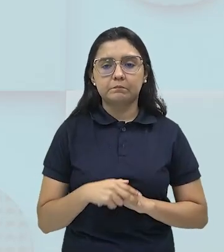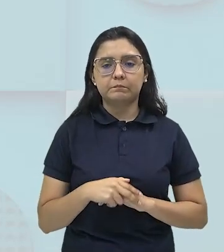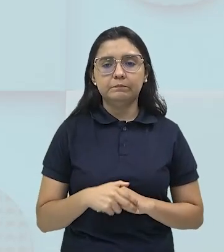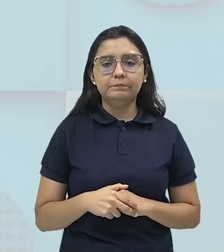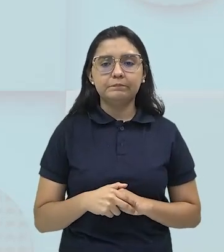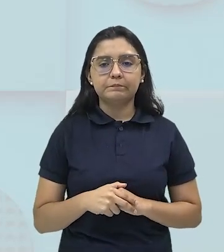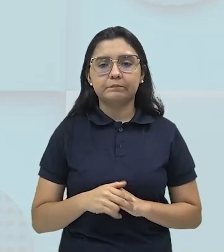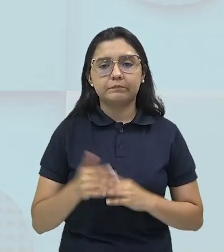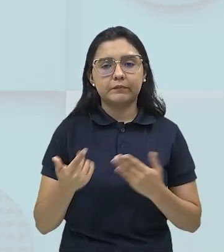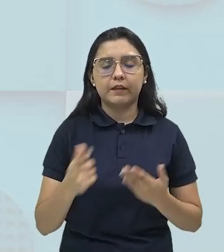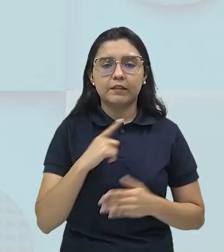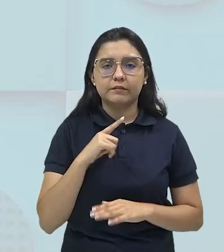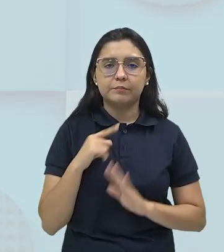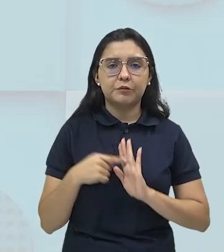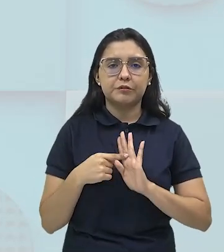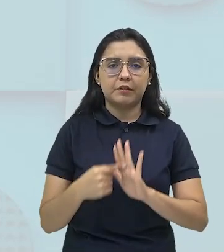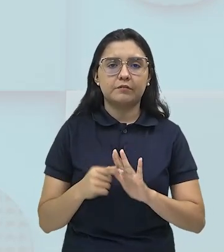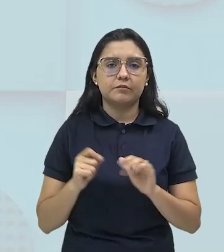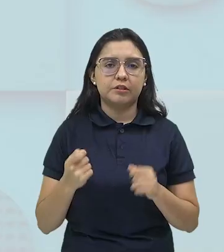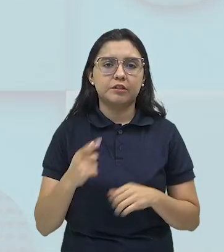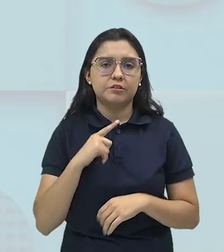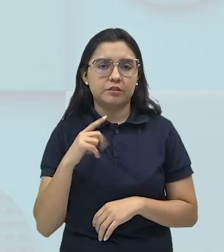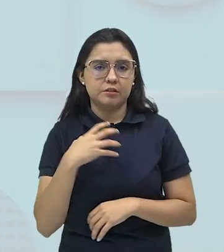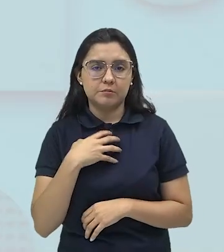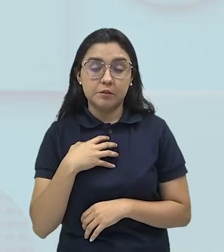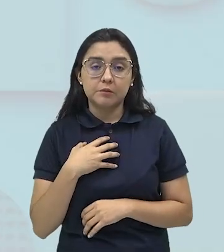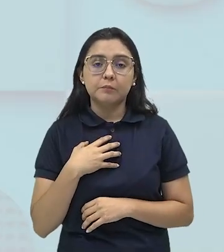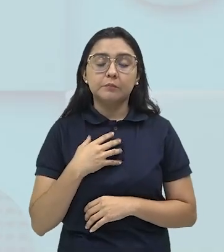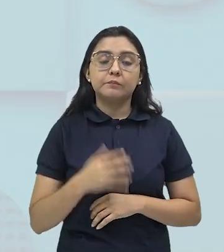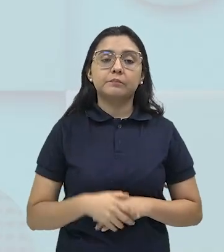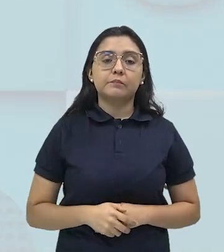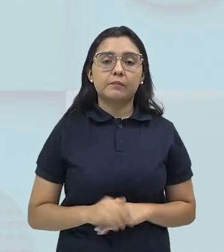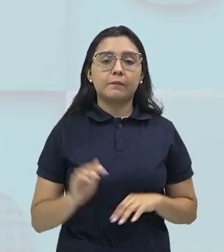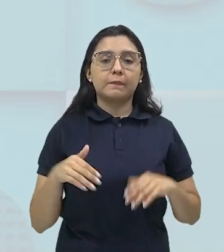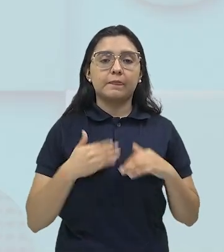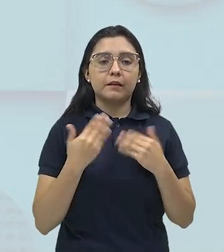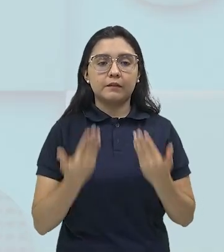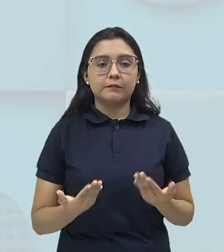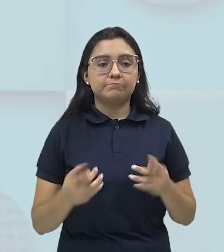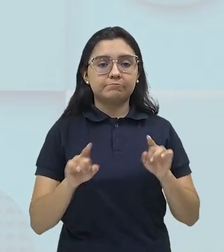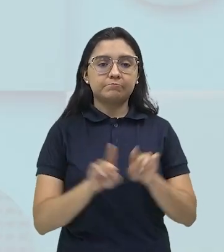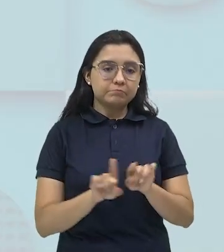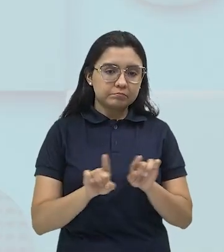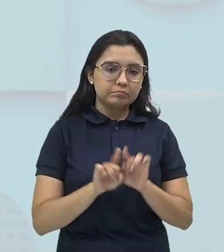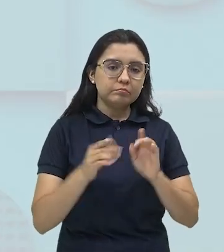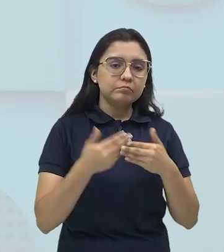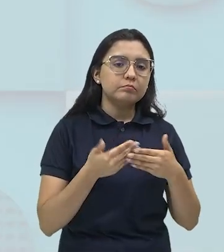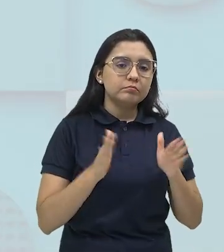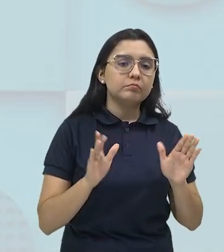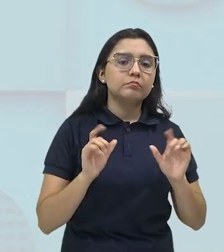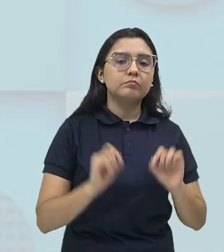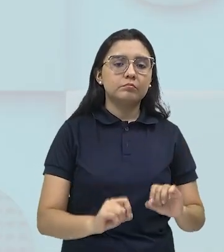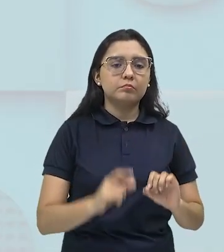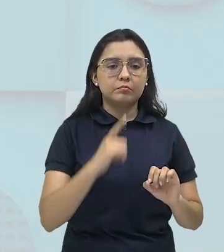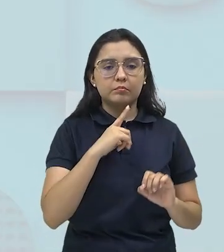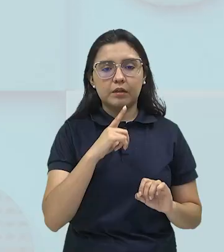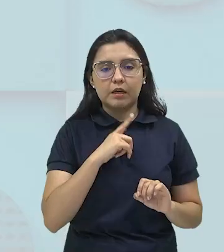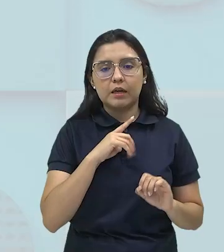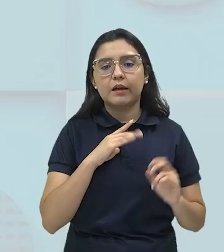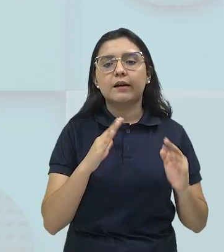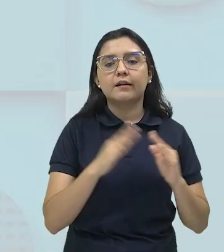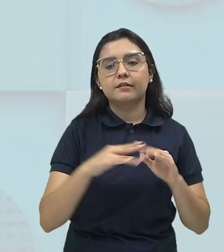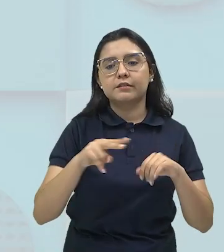mostrava para ela, né, os seus sentimentos. E aí a construção da Casa Verde como um manicômio foi o